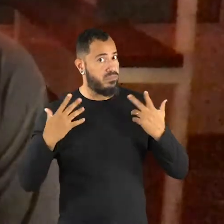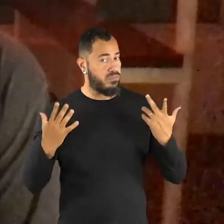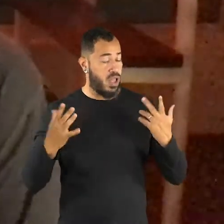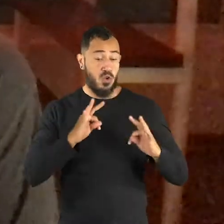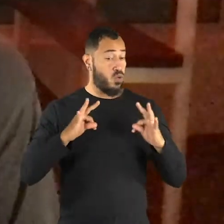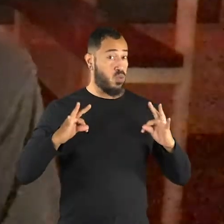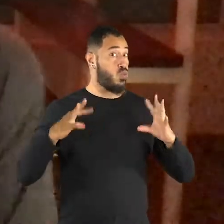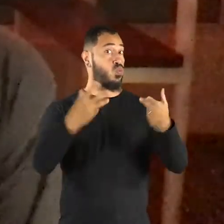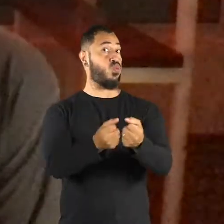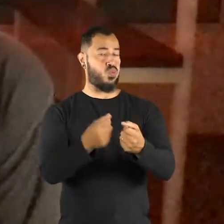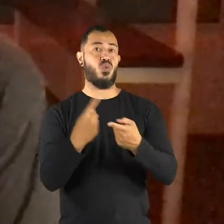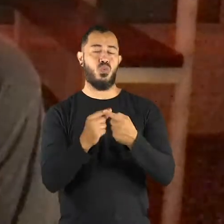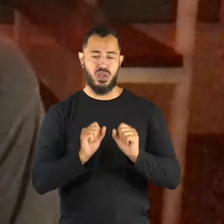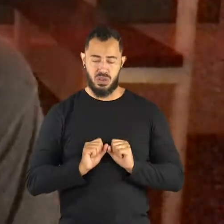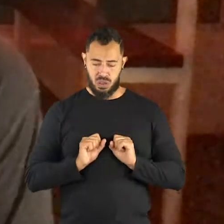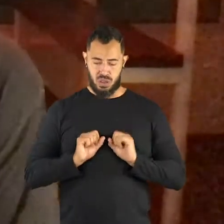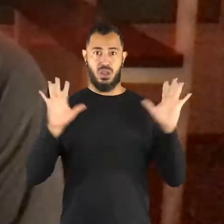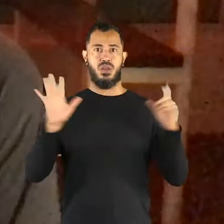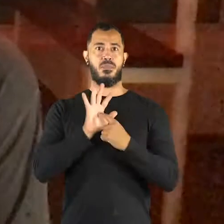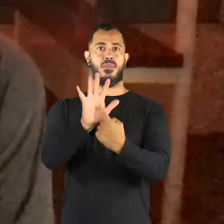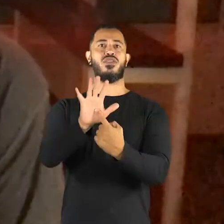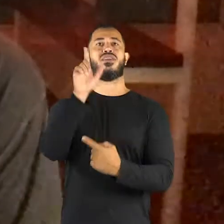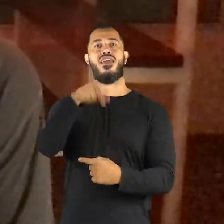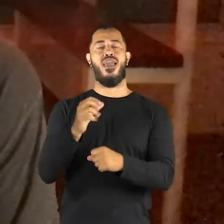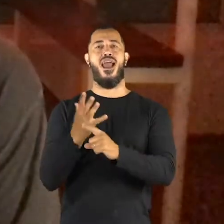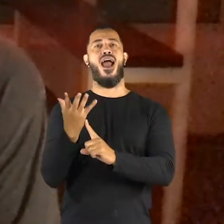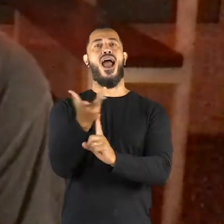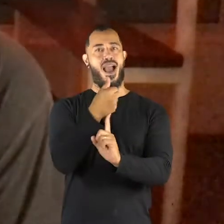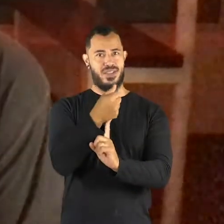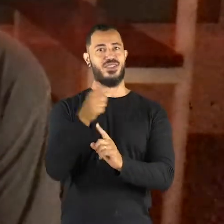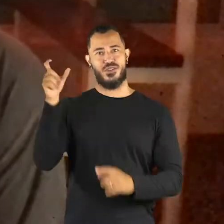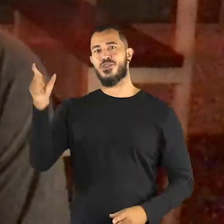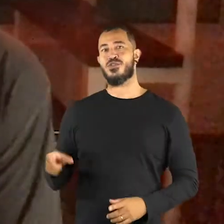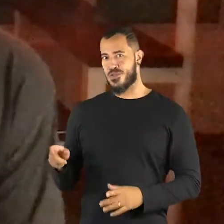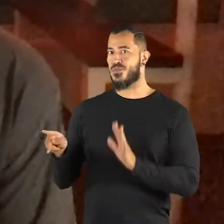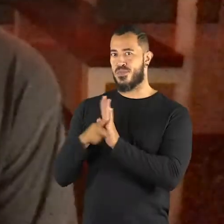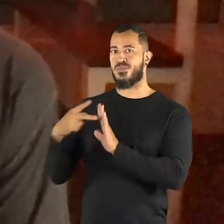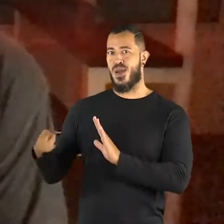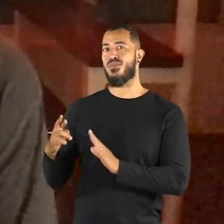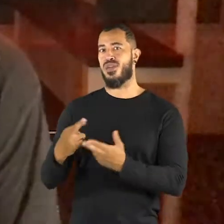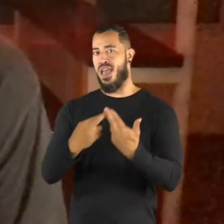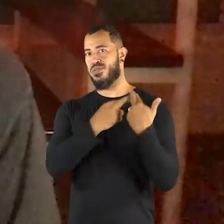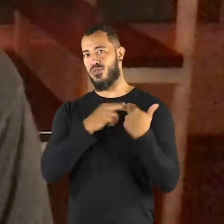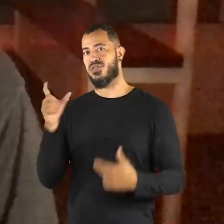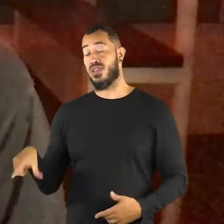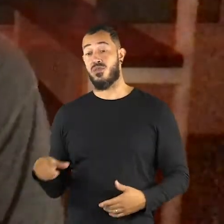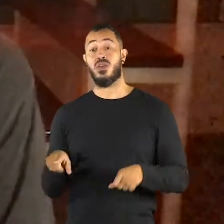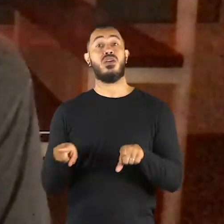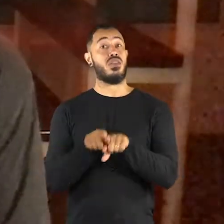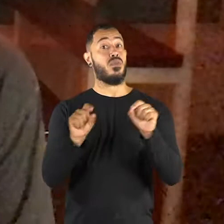vão imprimir arte, eles vão estar e elas vão estar responsáveis. Então, assim, é muito importante esse diálogo da